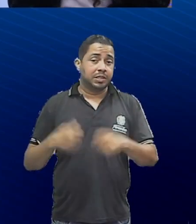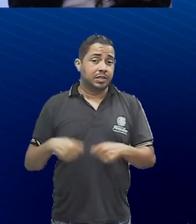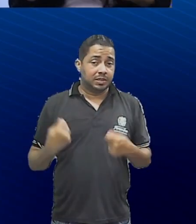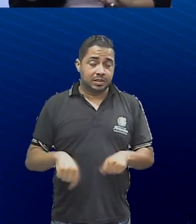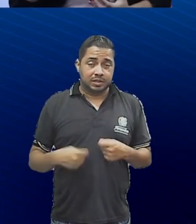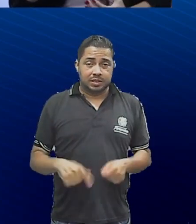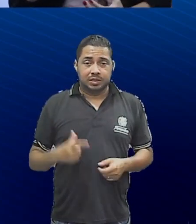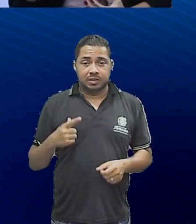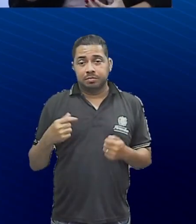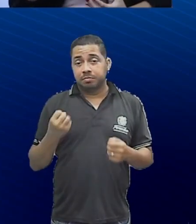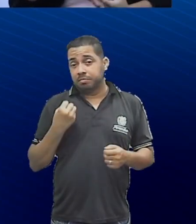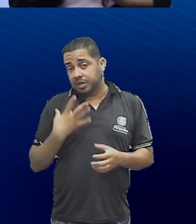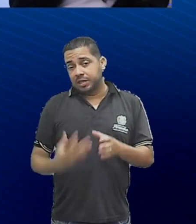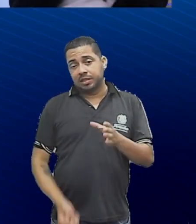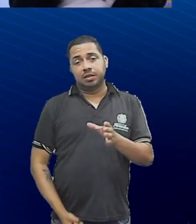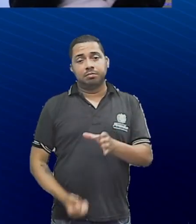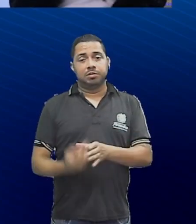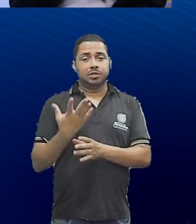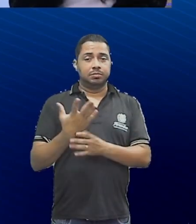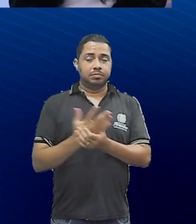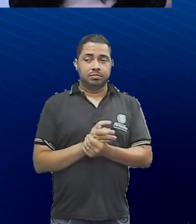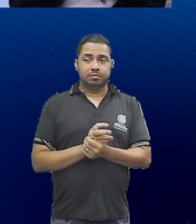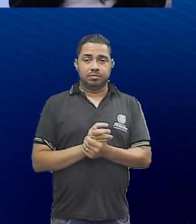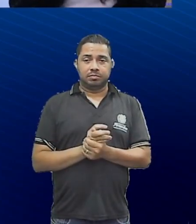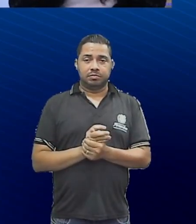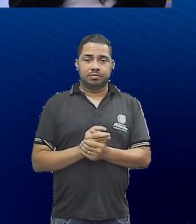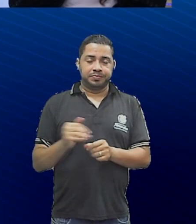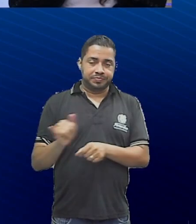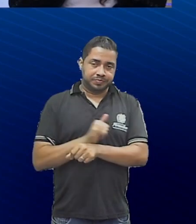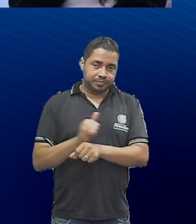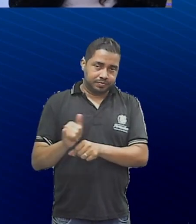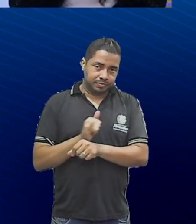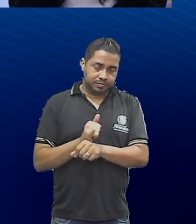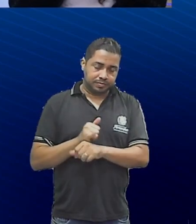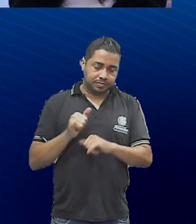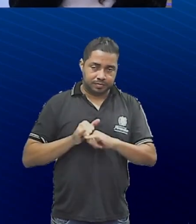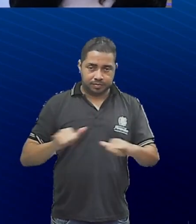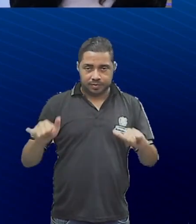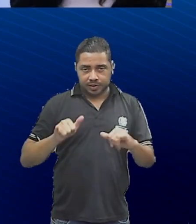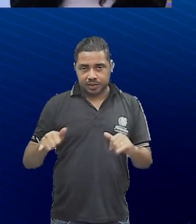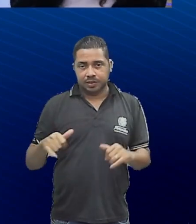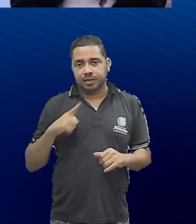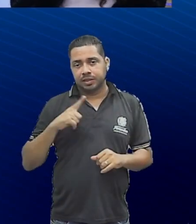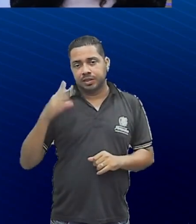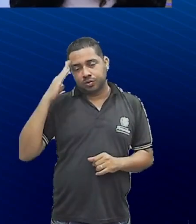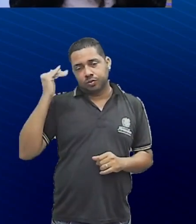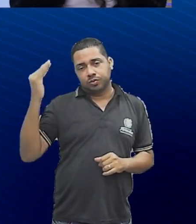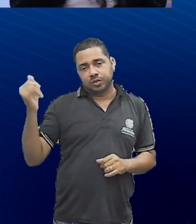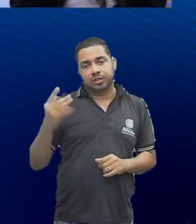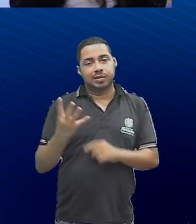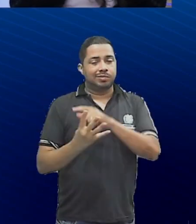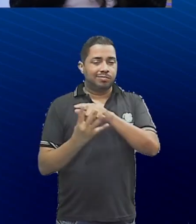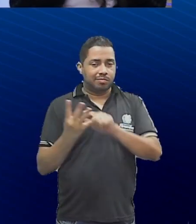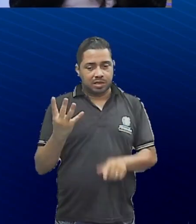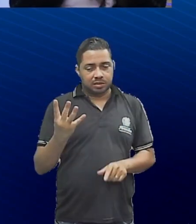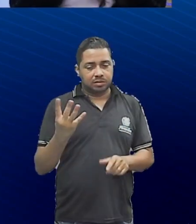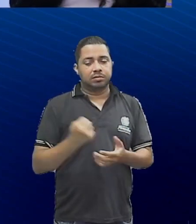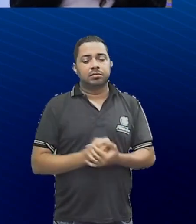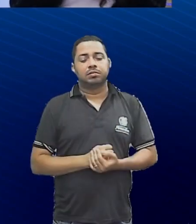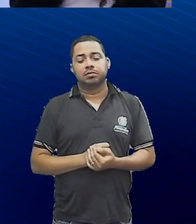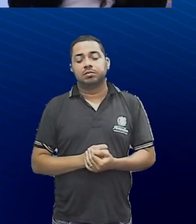bem elaborados para que uma estratégia de marketing tenha sucesso. Esses são os 4 pilares